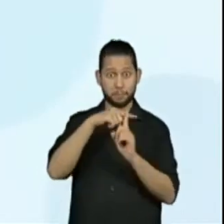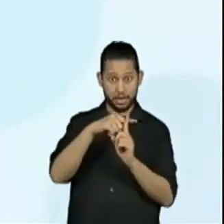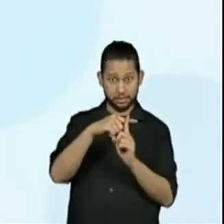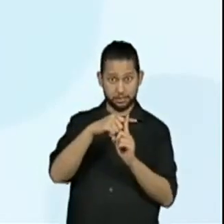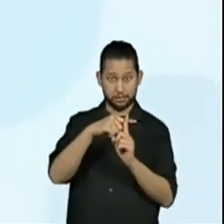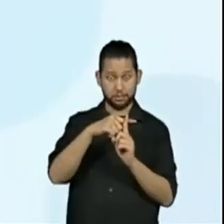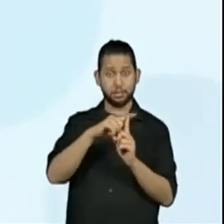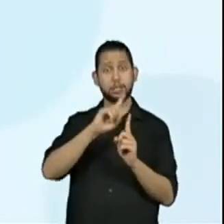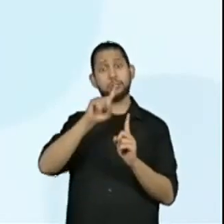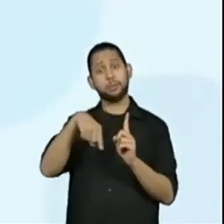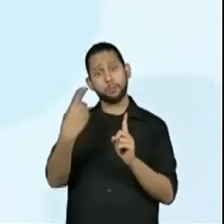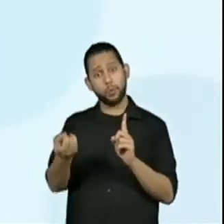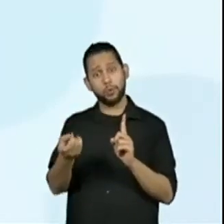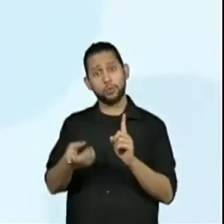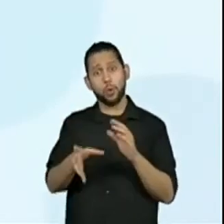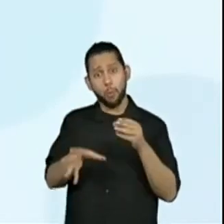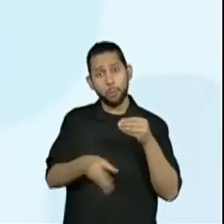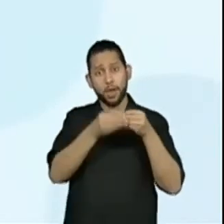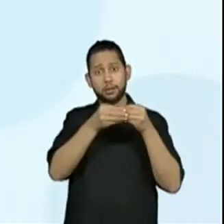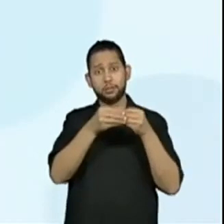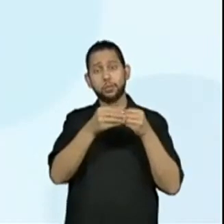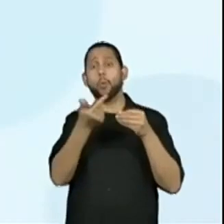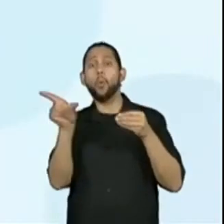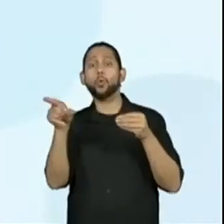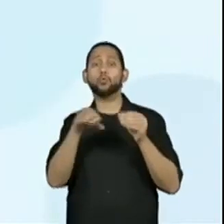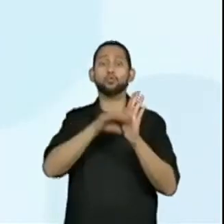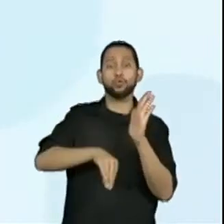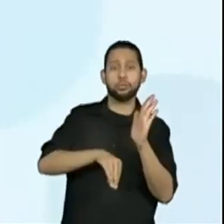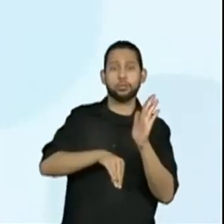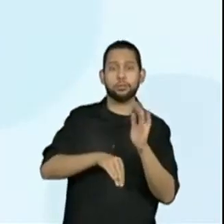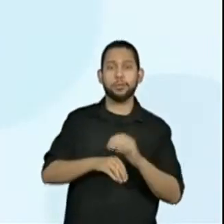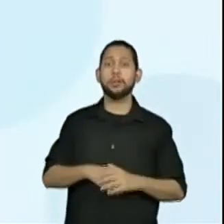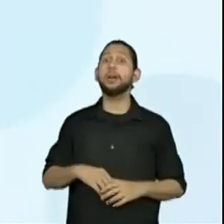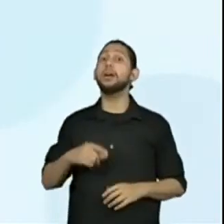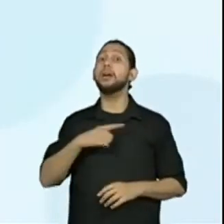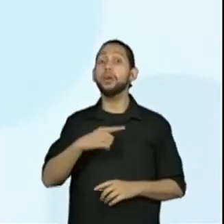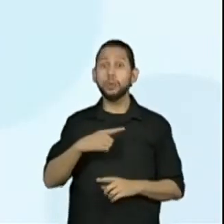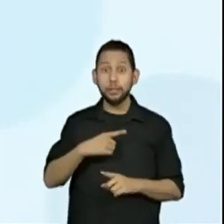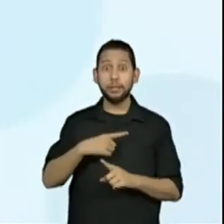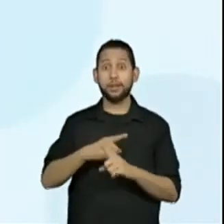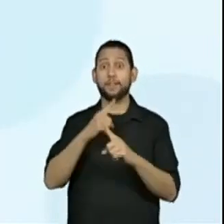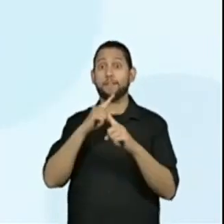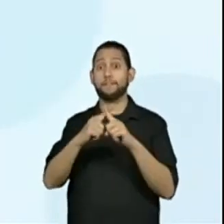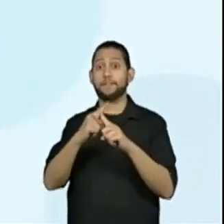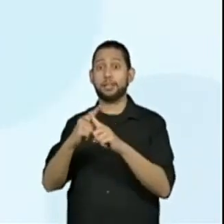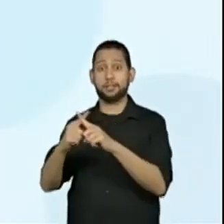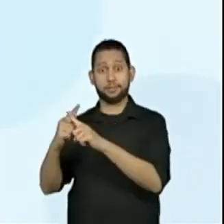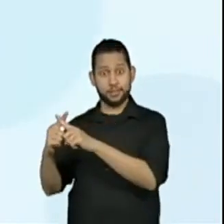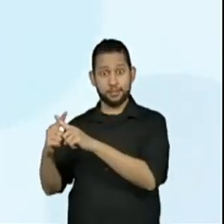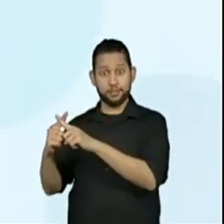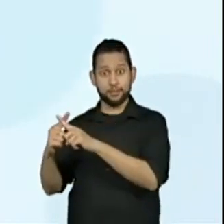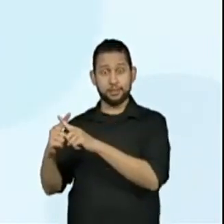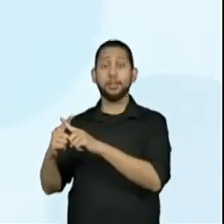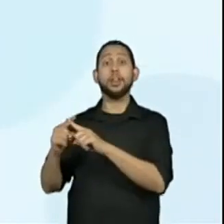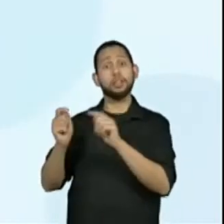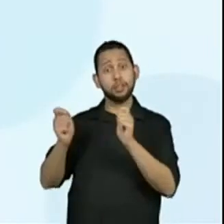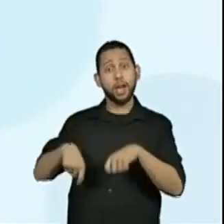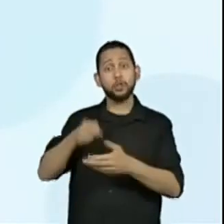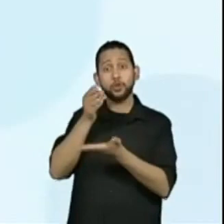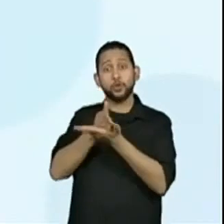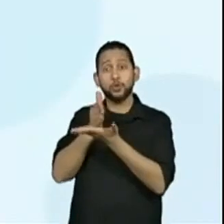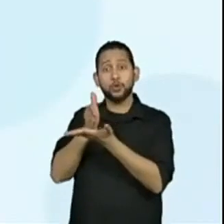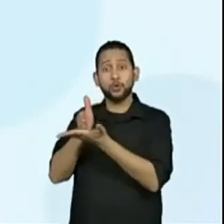subtração e vice-versa, né? Da subtração é a adição. E a operação contrária da multiplicação é a